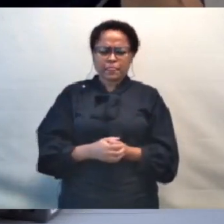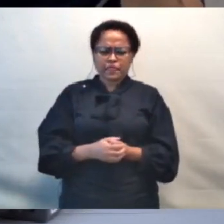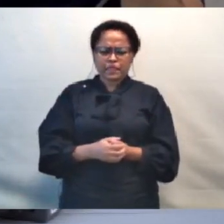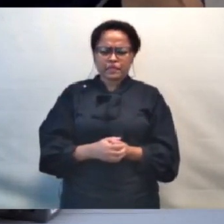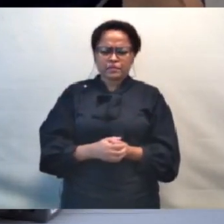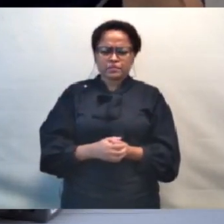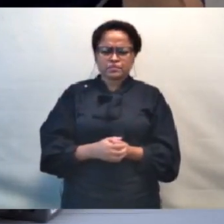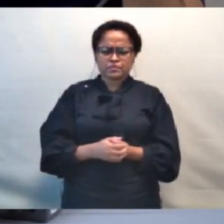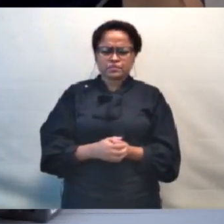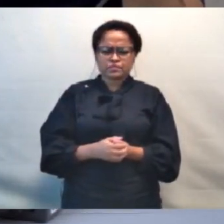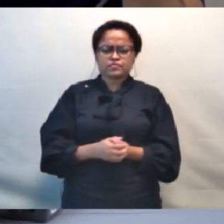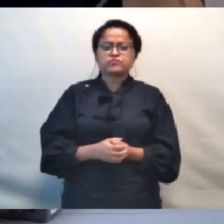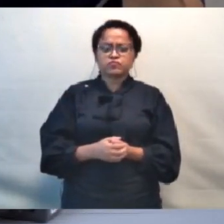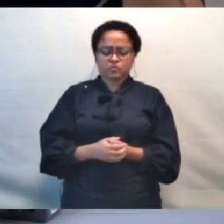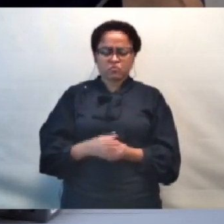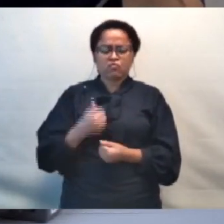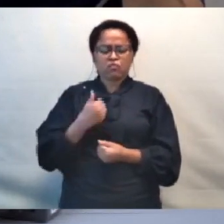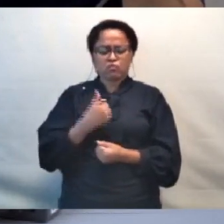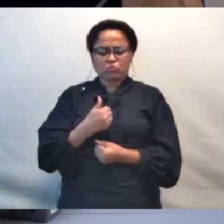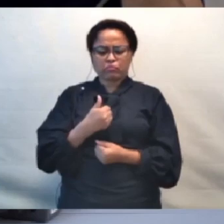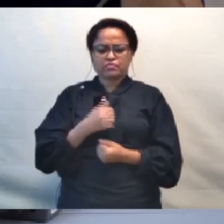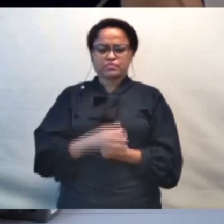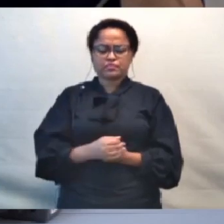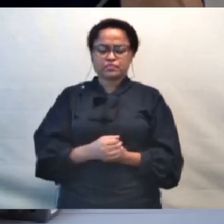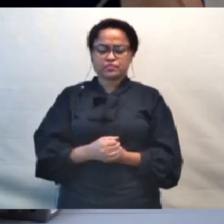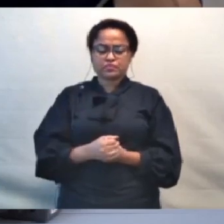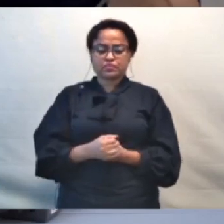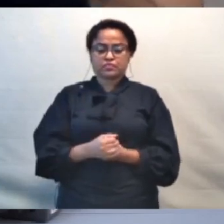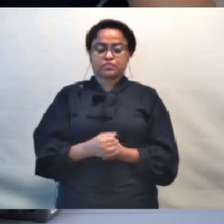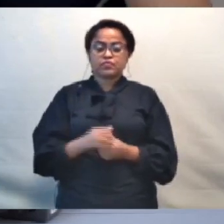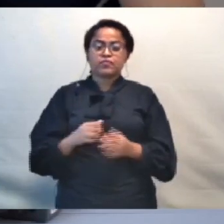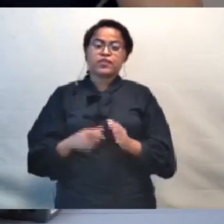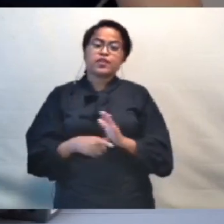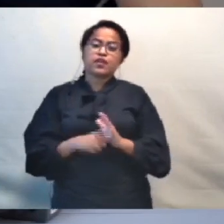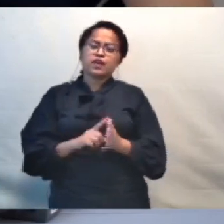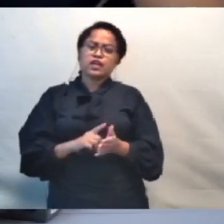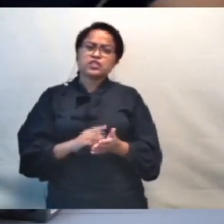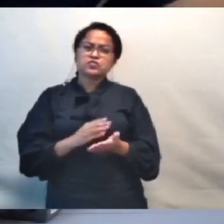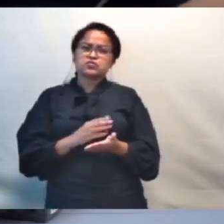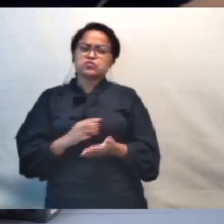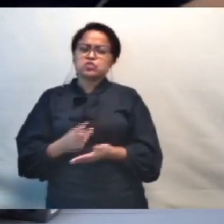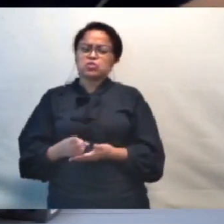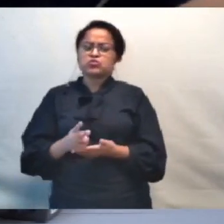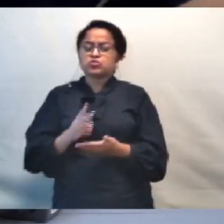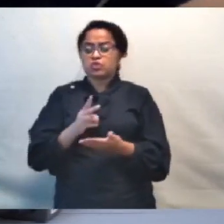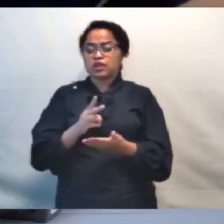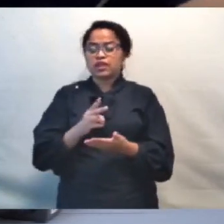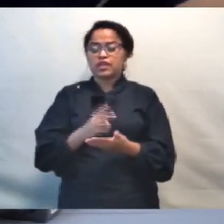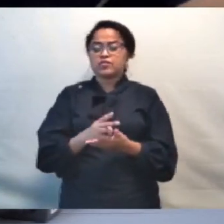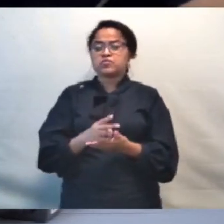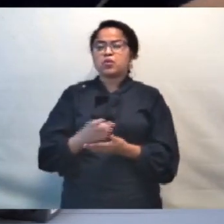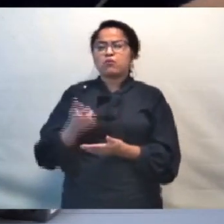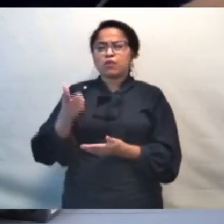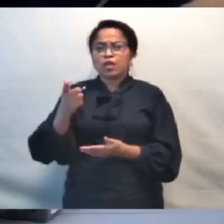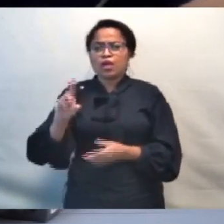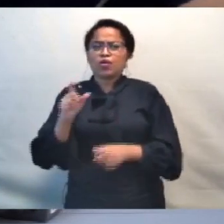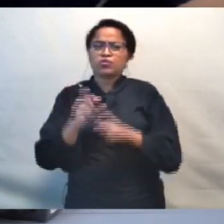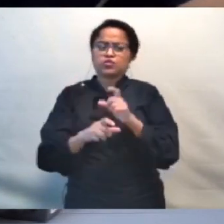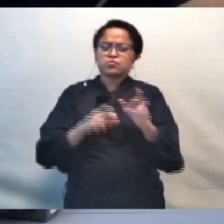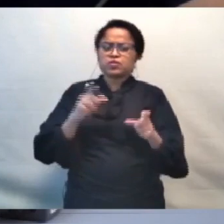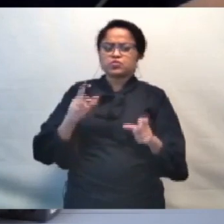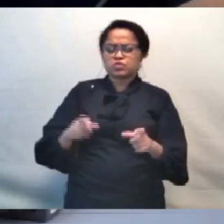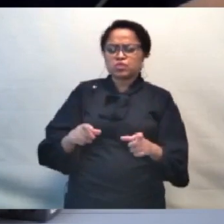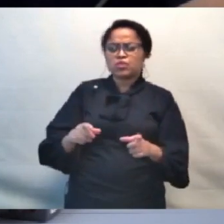então. Antes de passar à frente aqui, para outras pessoas que estão perguntando, como o vereador Braulio, que está aqui